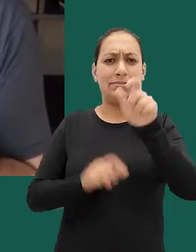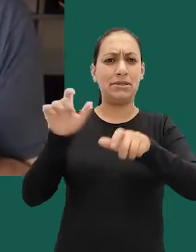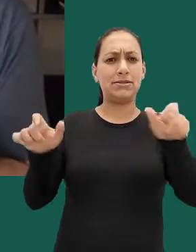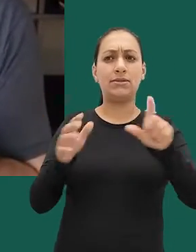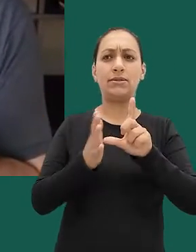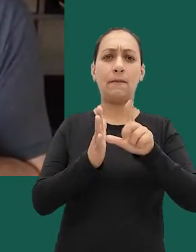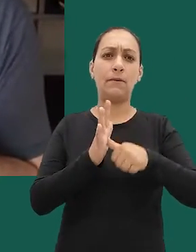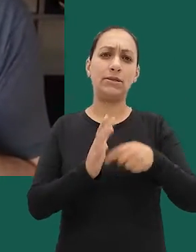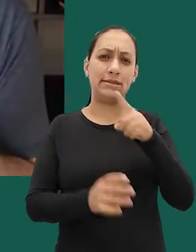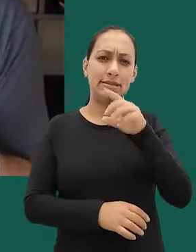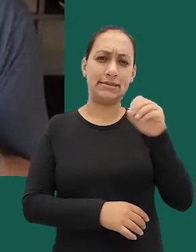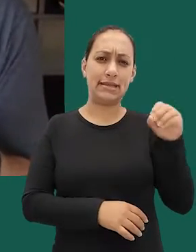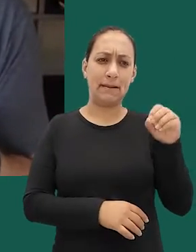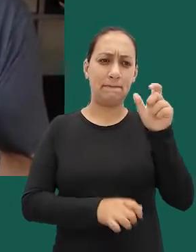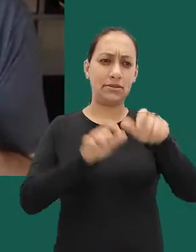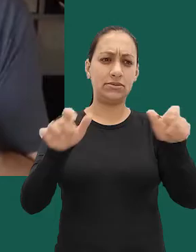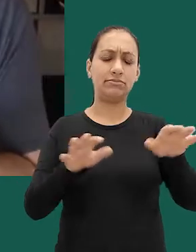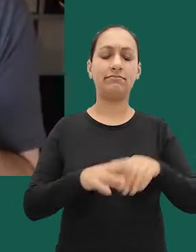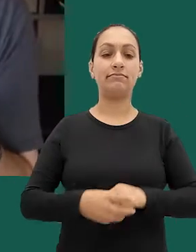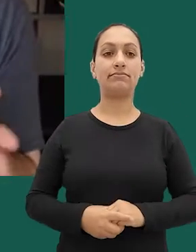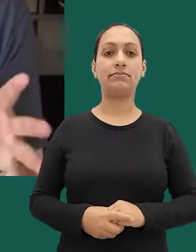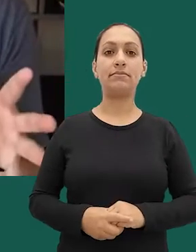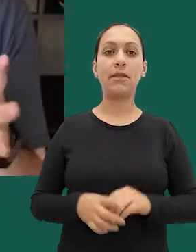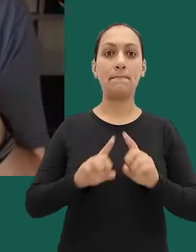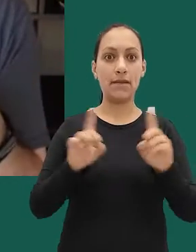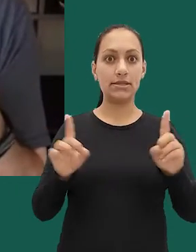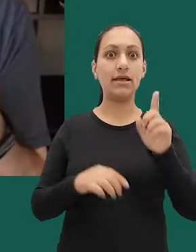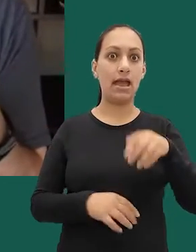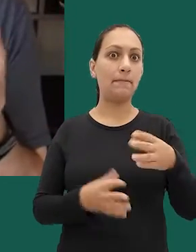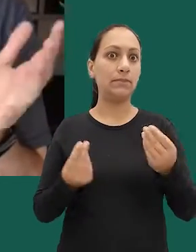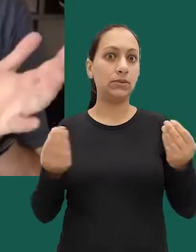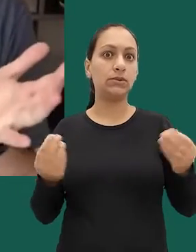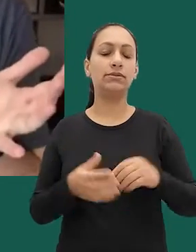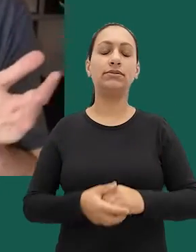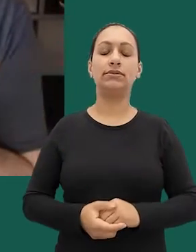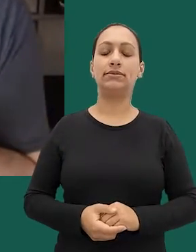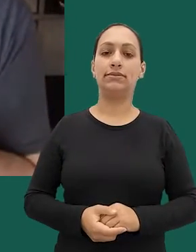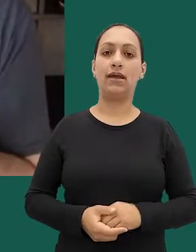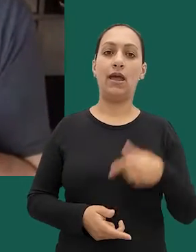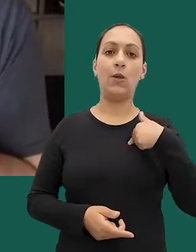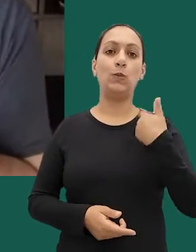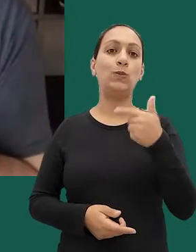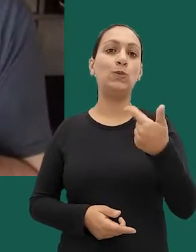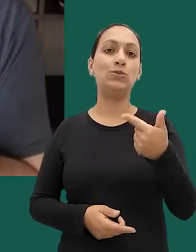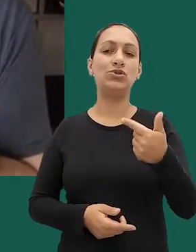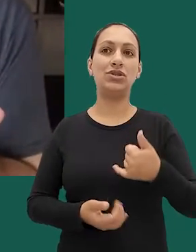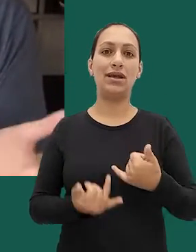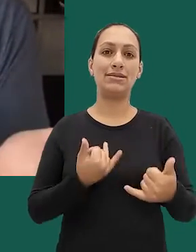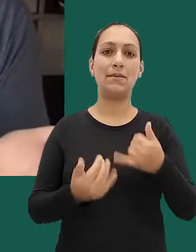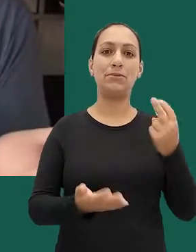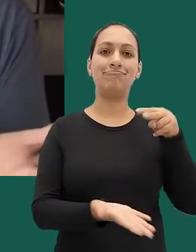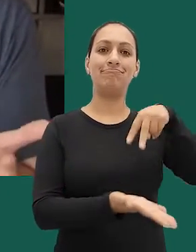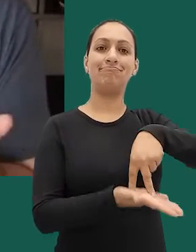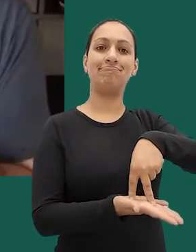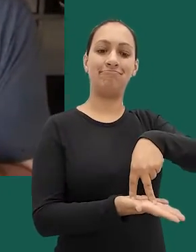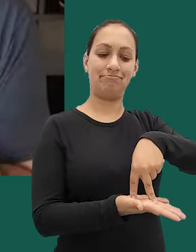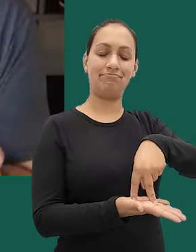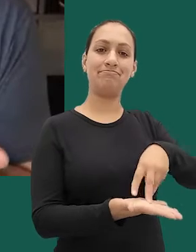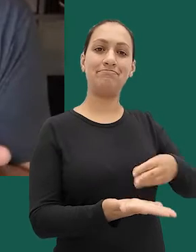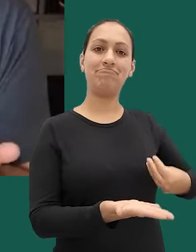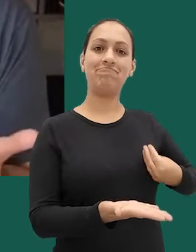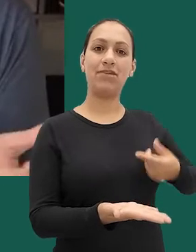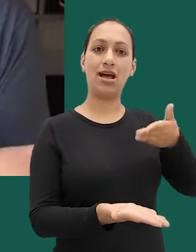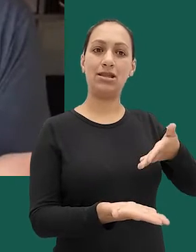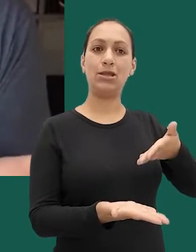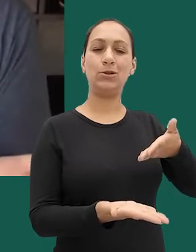100 pessoas não faz muita diferença, para mim, pelo menos. Sim. Mas eu não tinha essa presença do palco, e não tinha um curso, não tinha ninguém